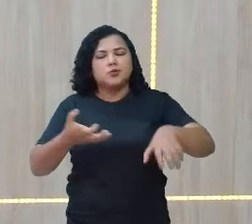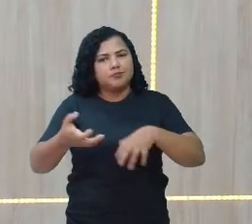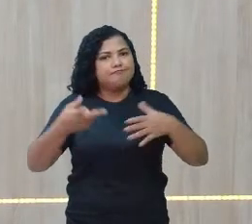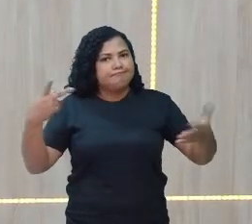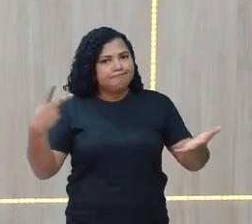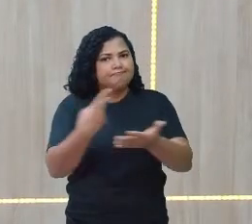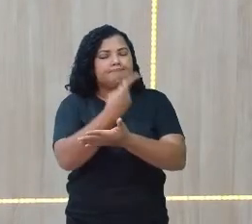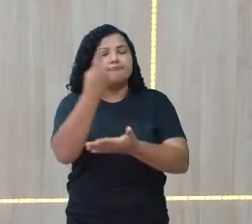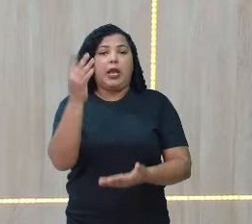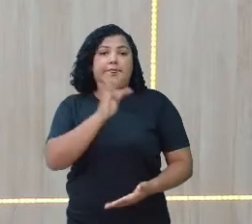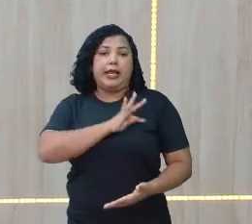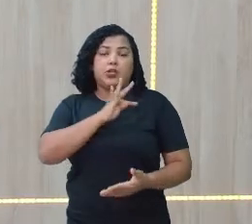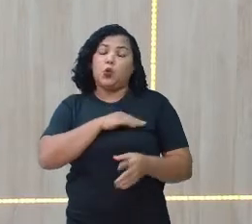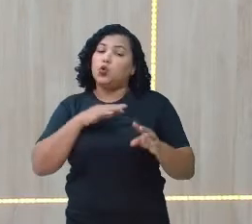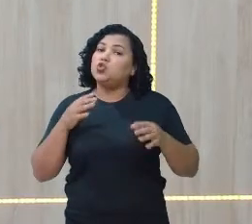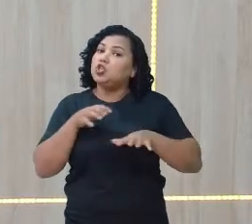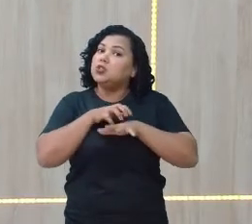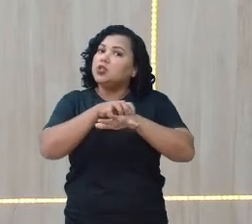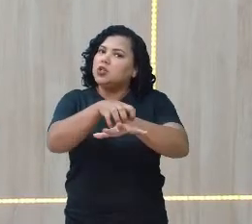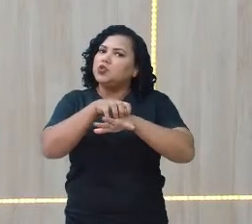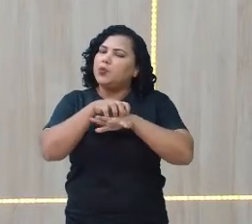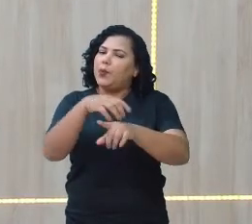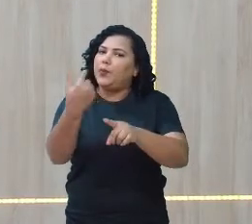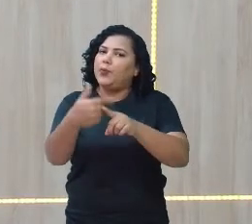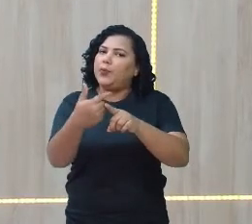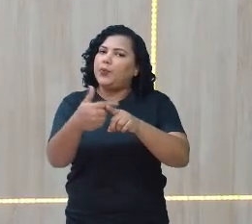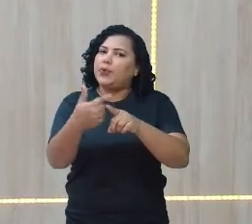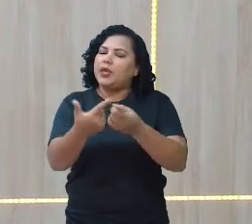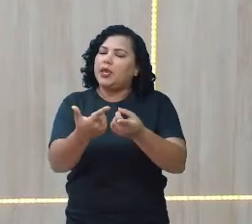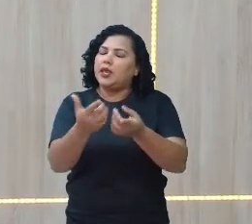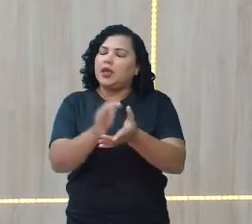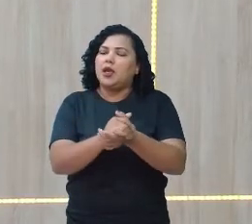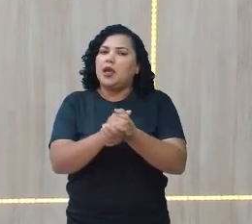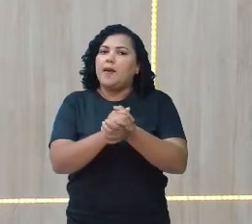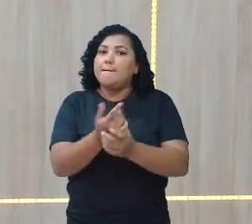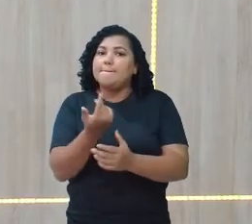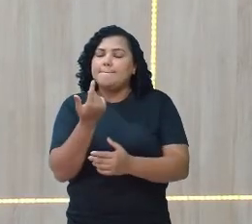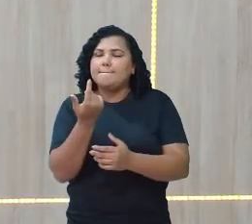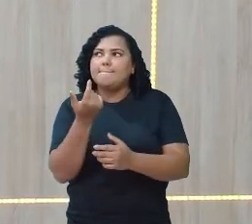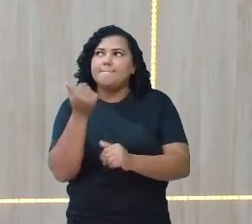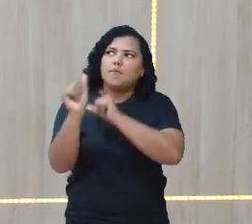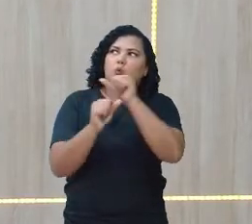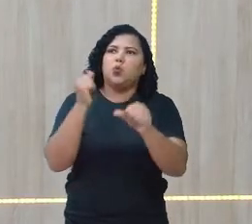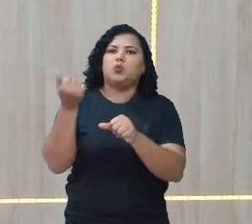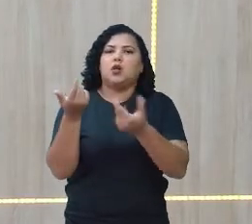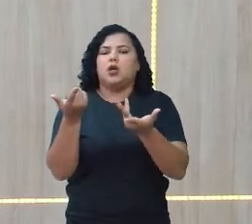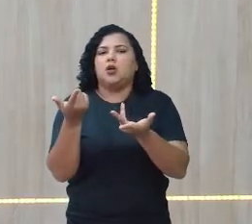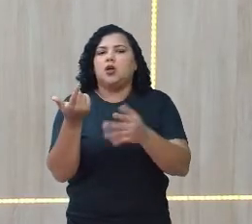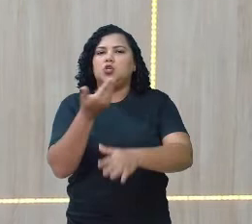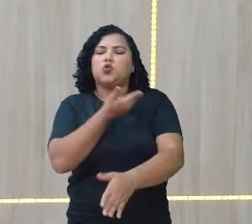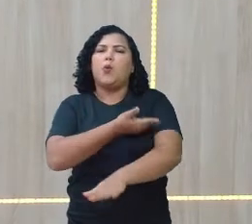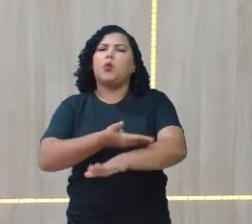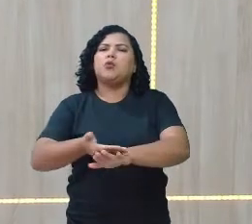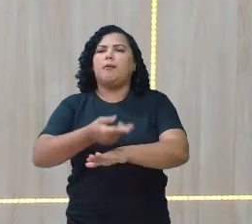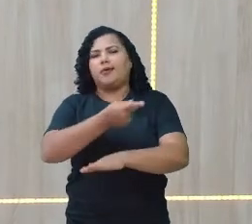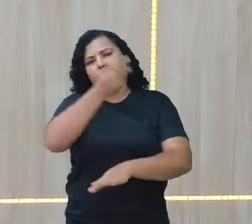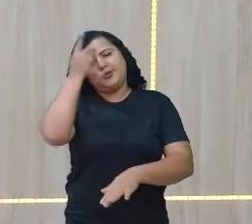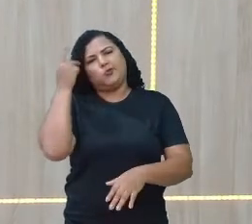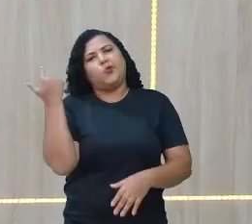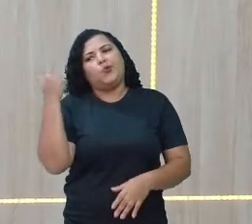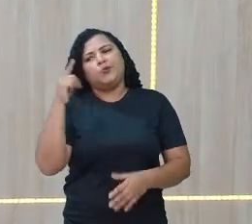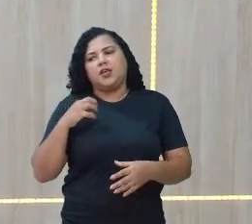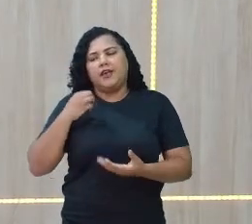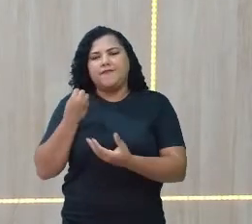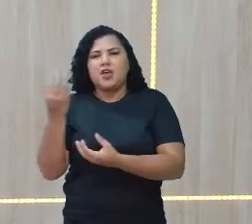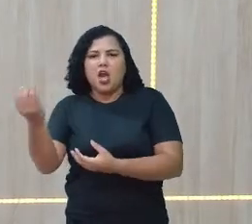transporte, né? Porque ela vai mudar os hábitos das pessoas, essa possibilidade das pessoas, né, irem para um lugar ainda mais distante. Professora